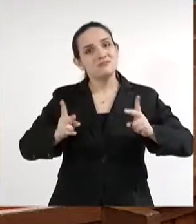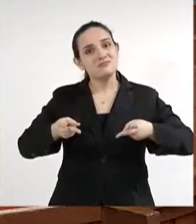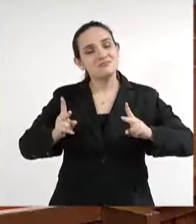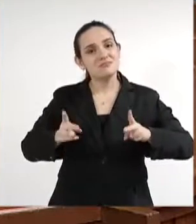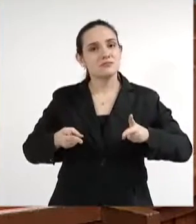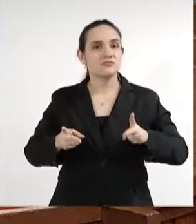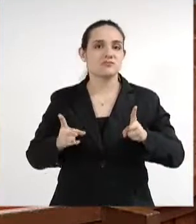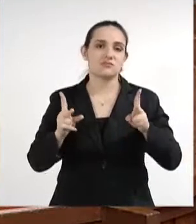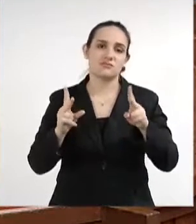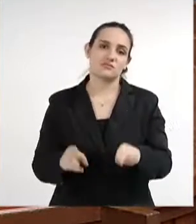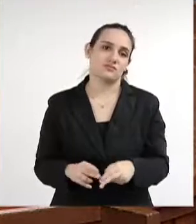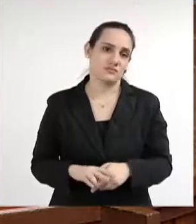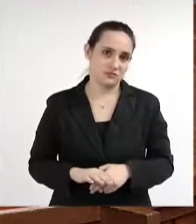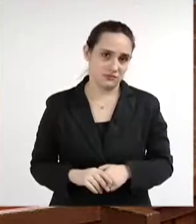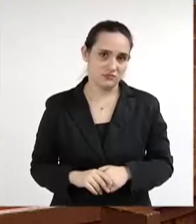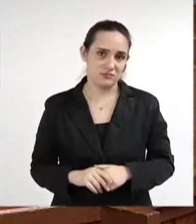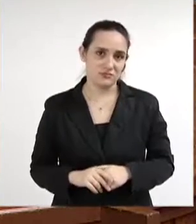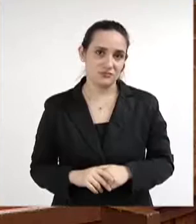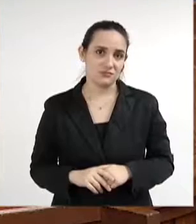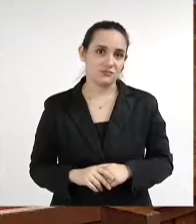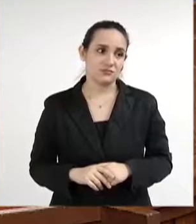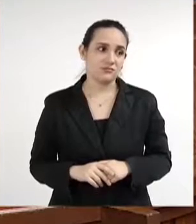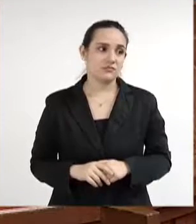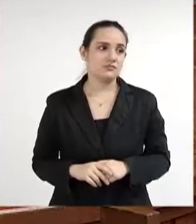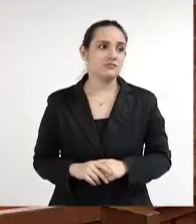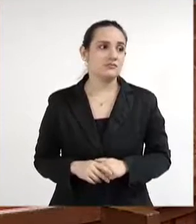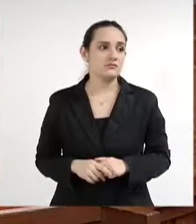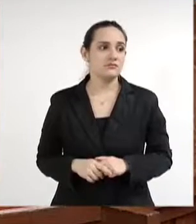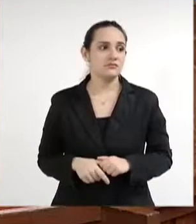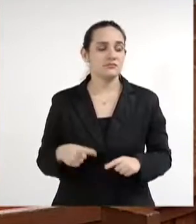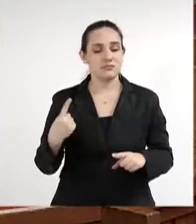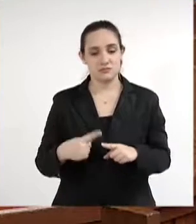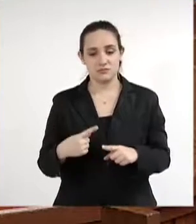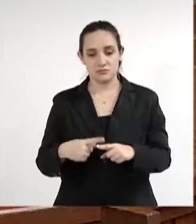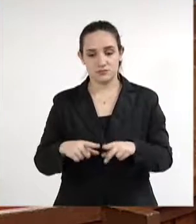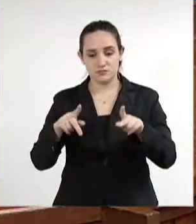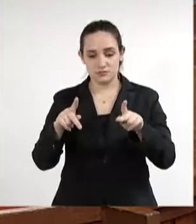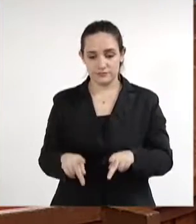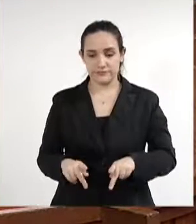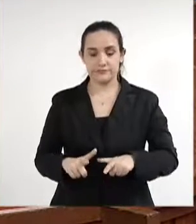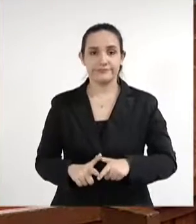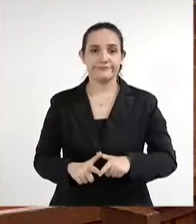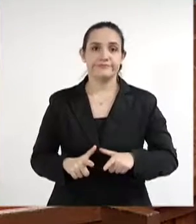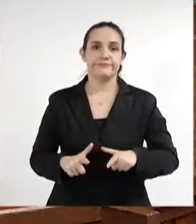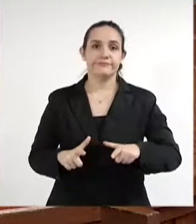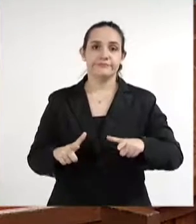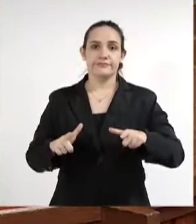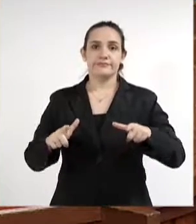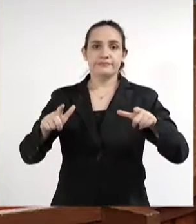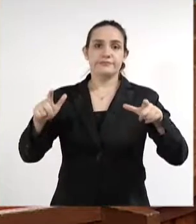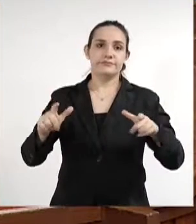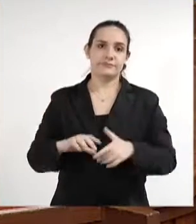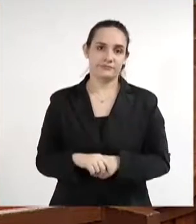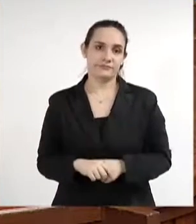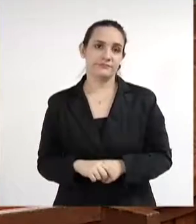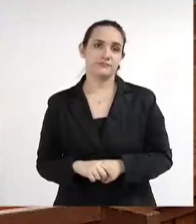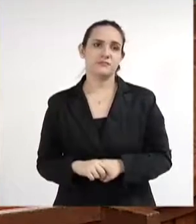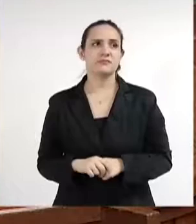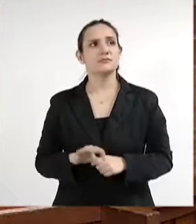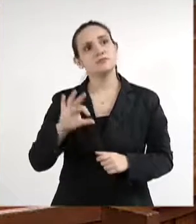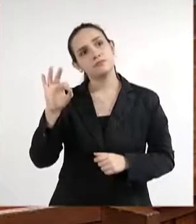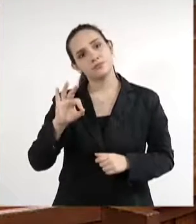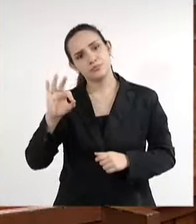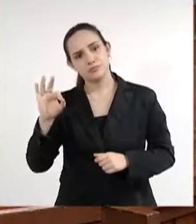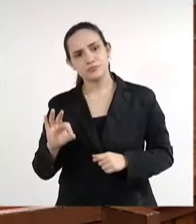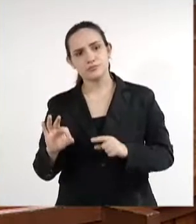estável, permaneceu o mesmo, por conta do crescimento da população global. Então, em números proporcionais diminuiu,